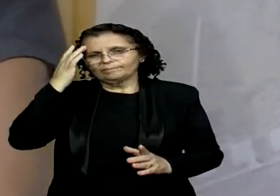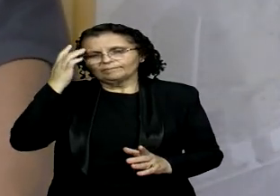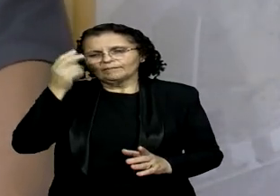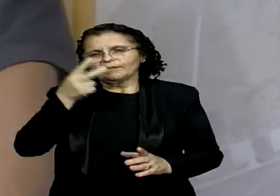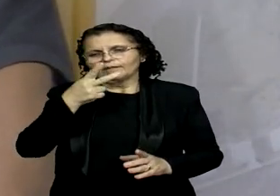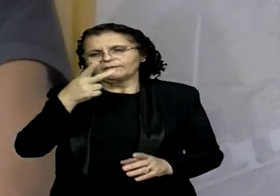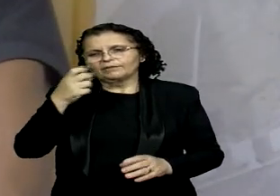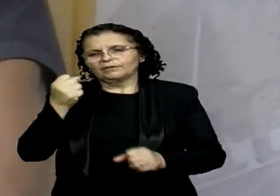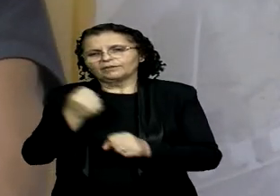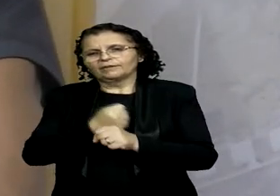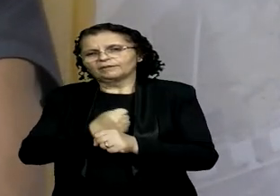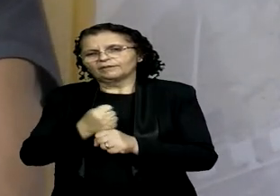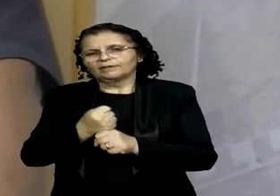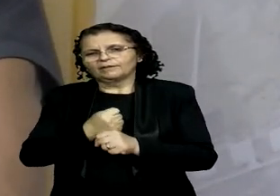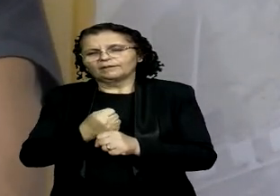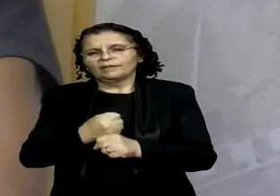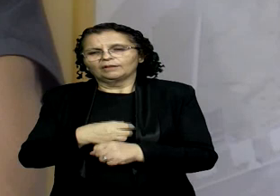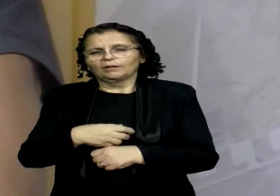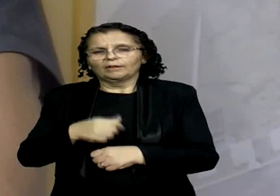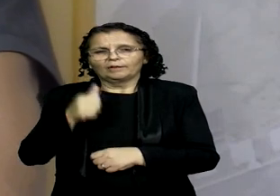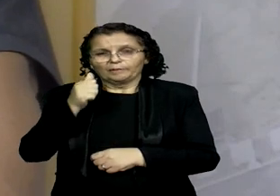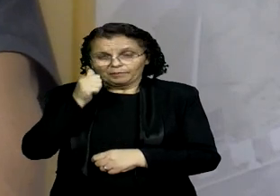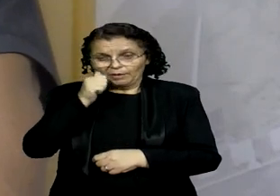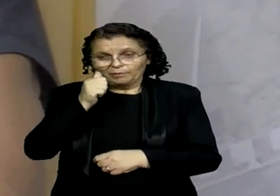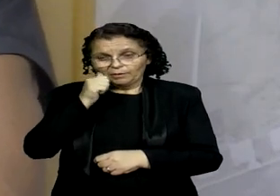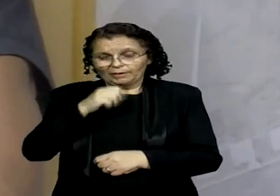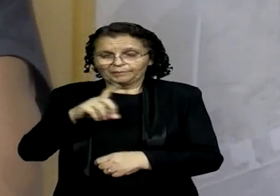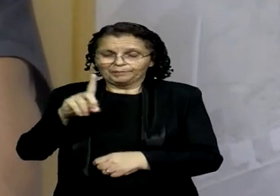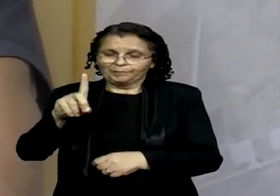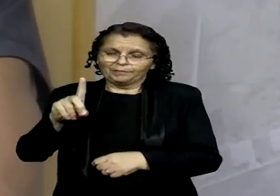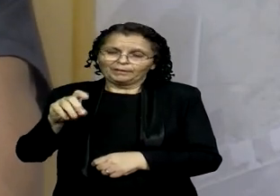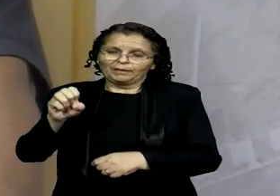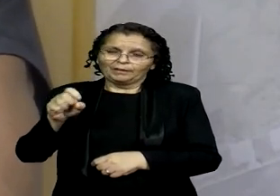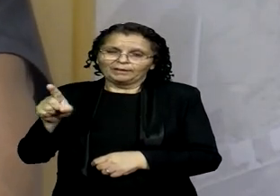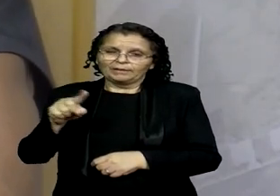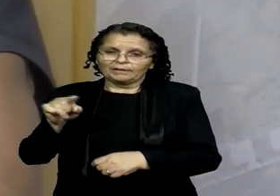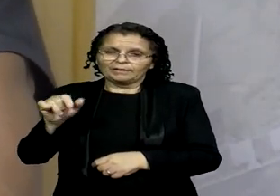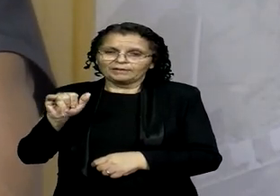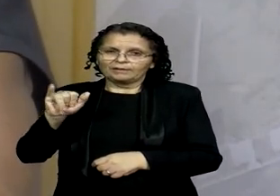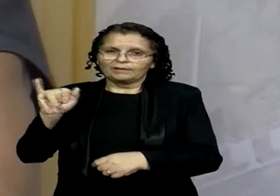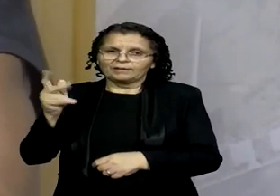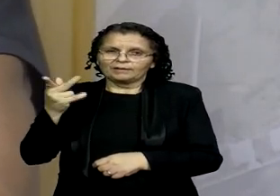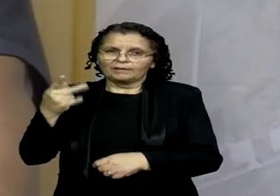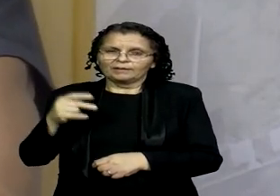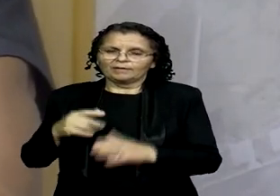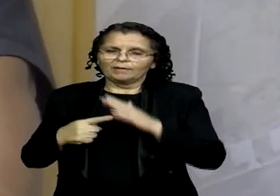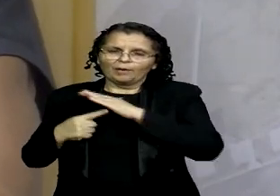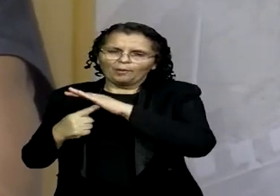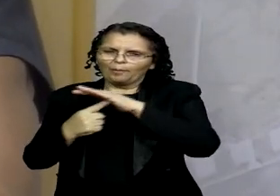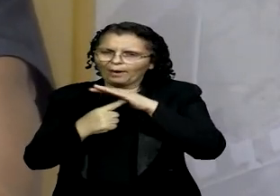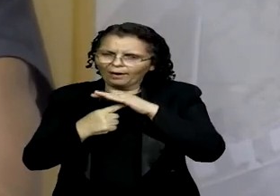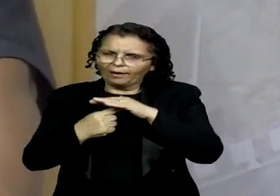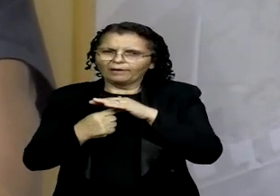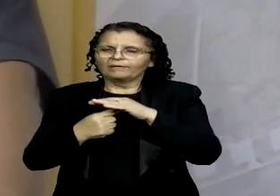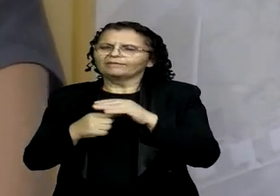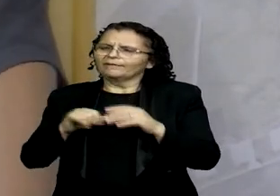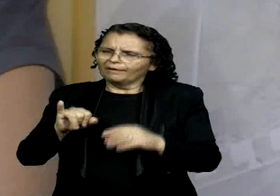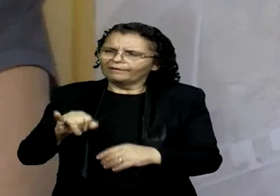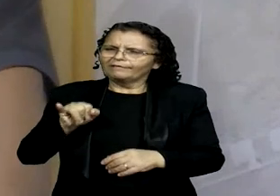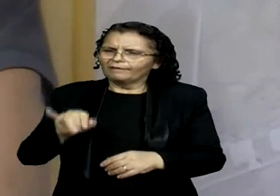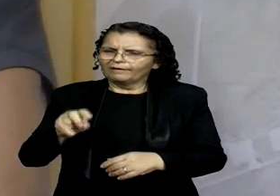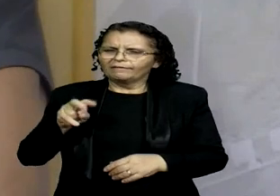20 anos falava para mim isso, dona Dezinha, lagoana, moradora na rua Alfredo Bonaldi. Pelena, precisa ter um parque aqui, precisa, vai ter,